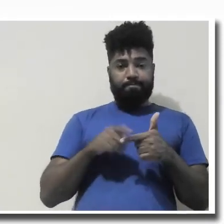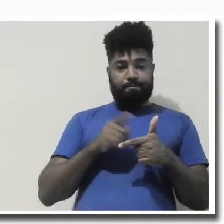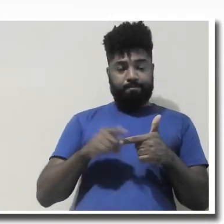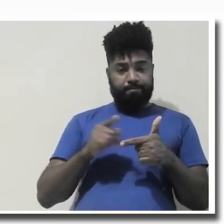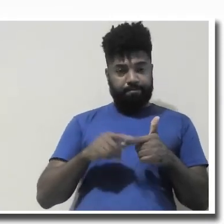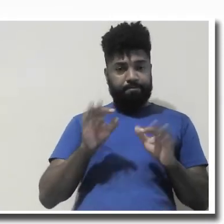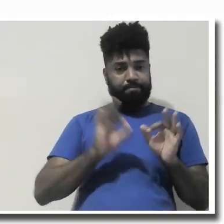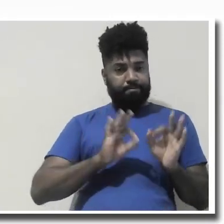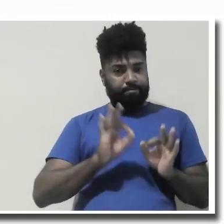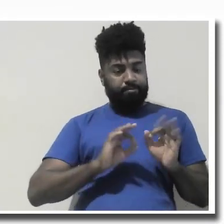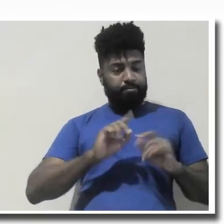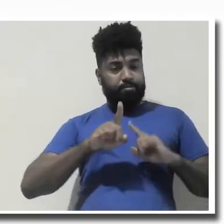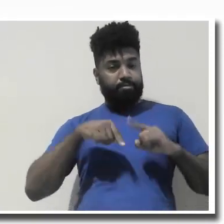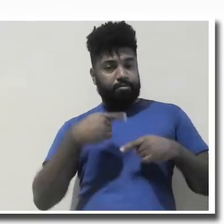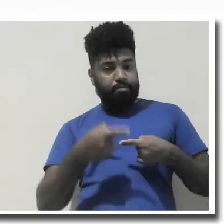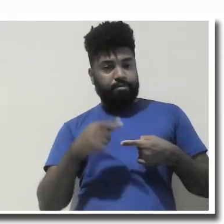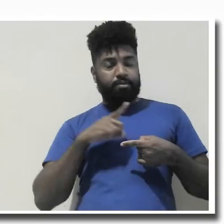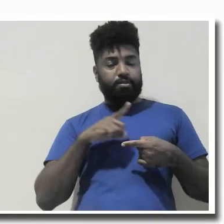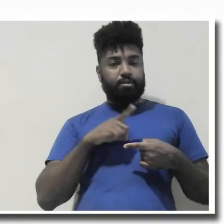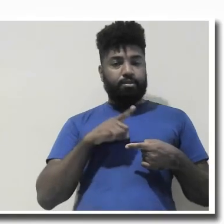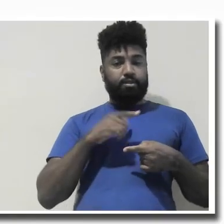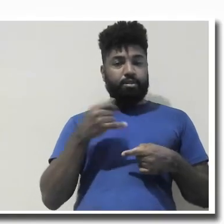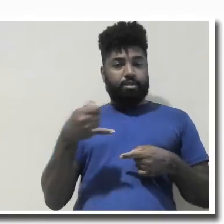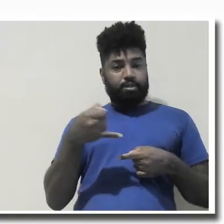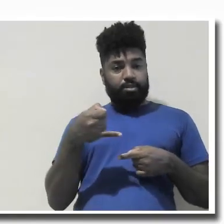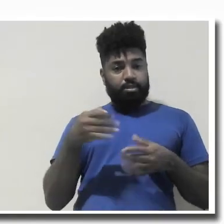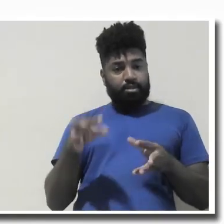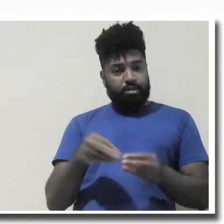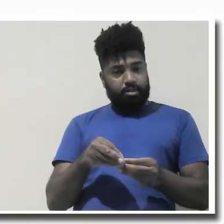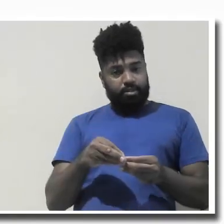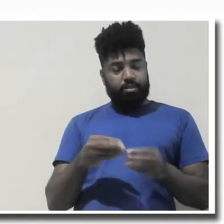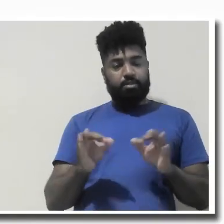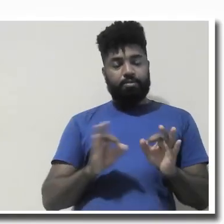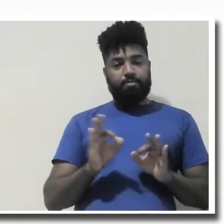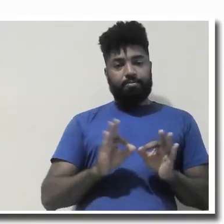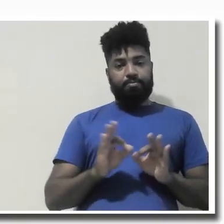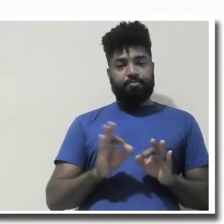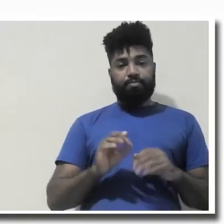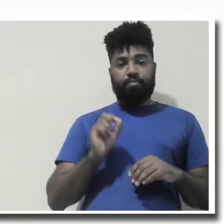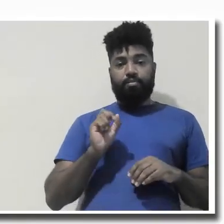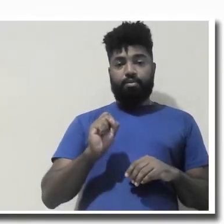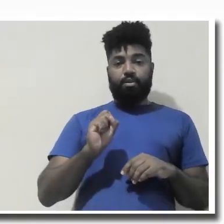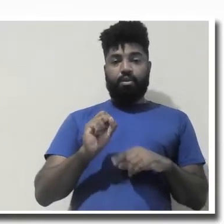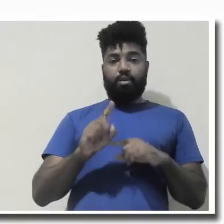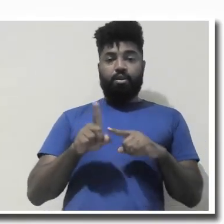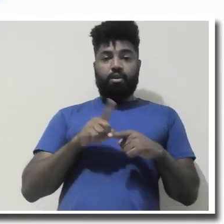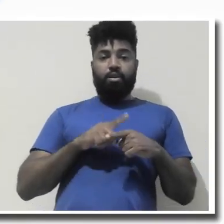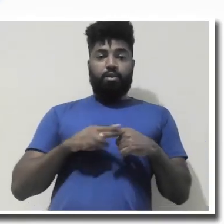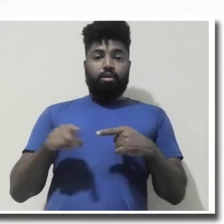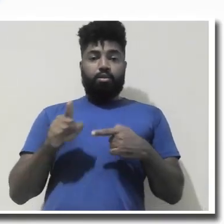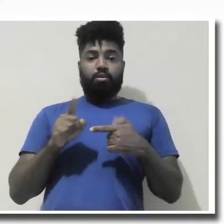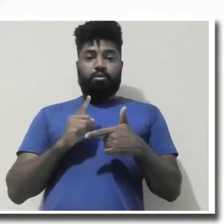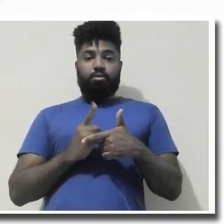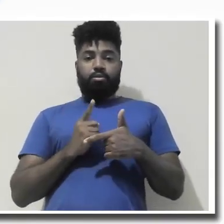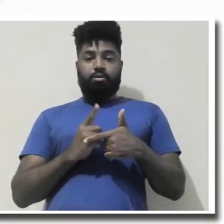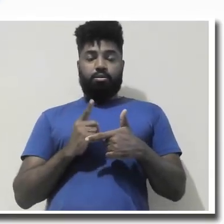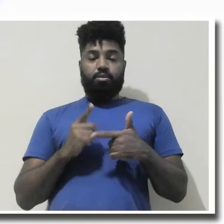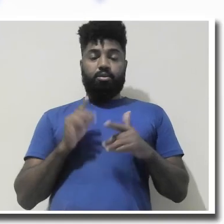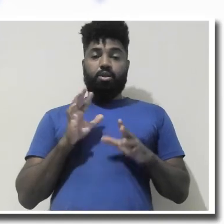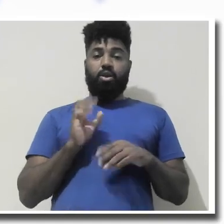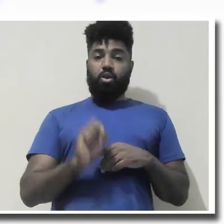depois subtrairmos o 7. 8 dividido por 1, 8, menos